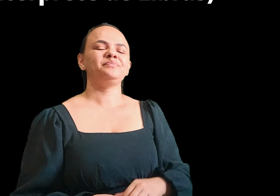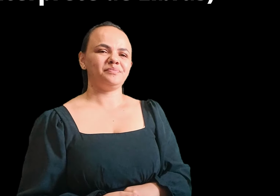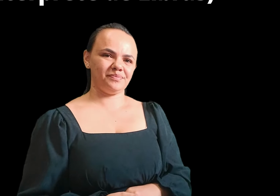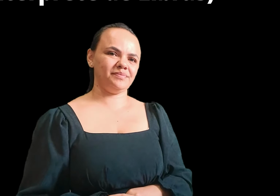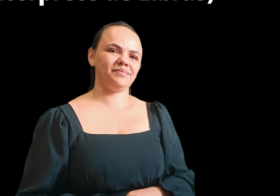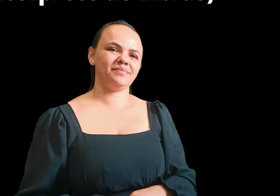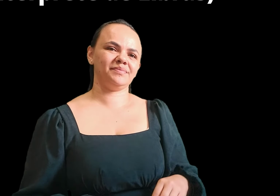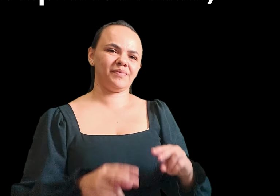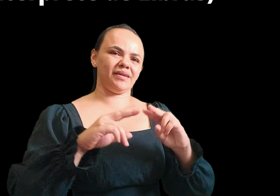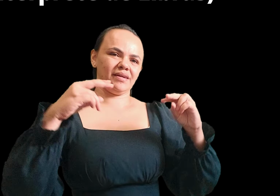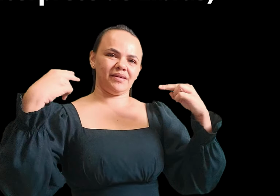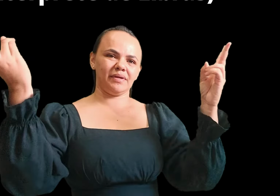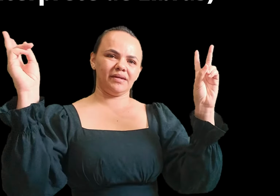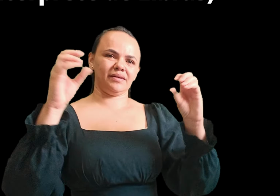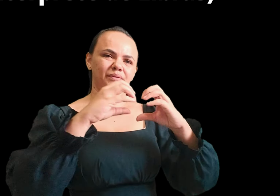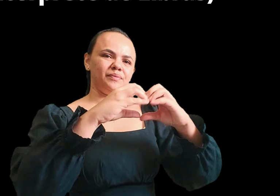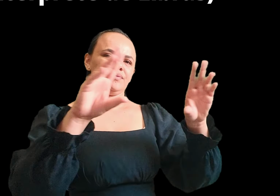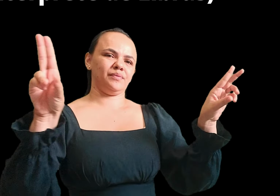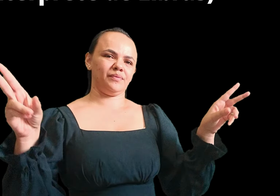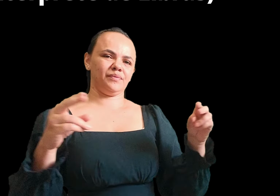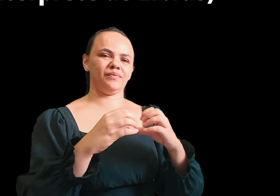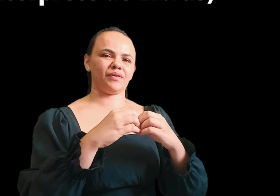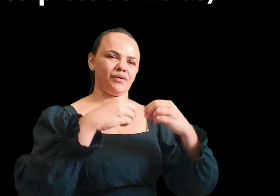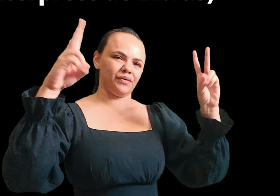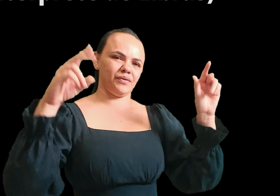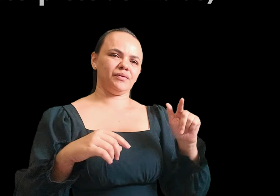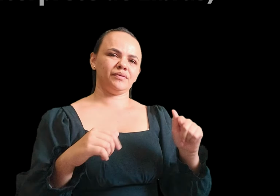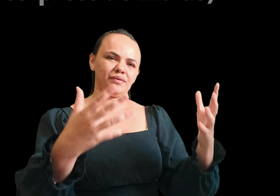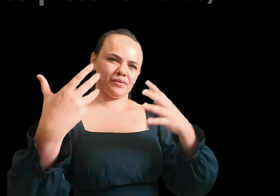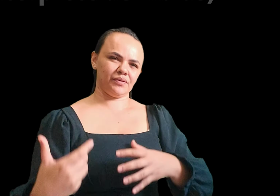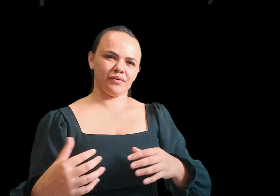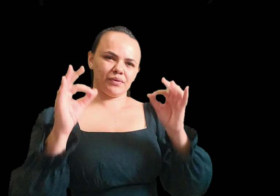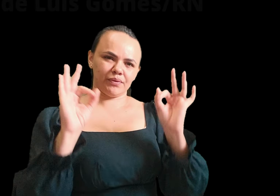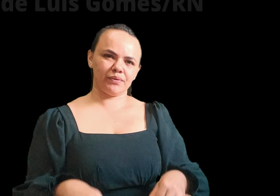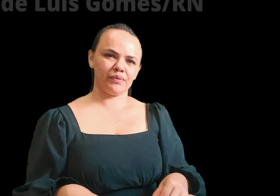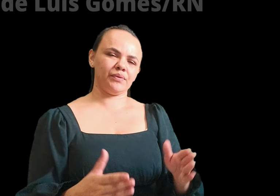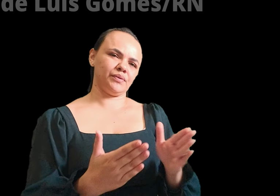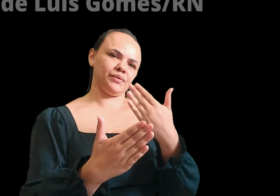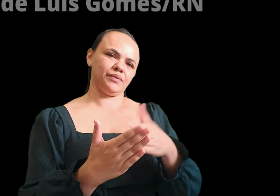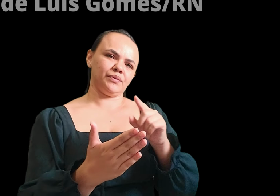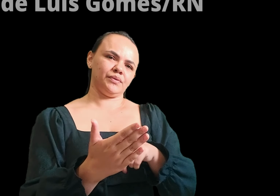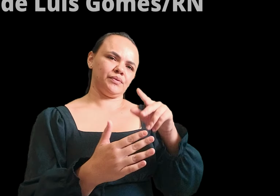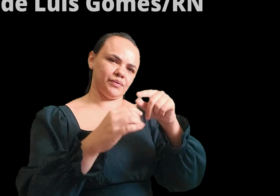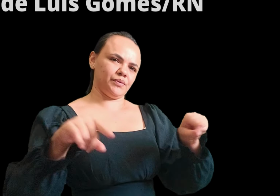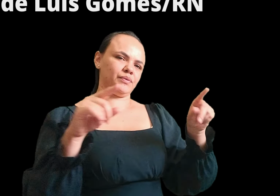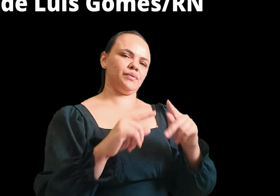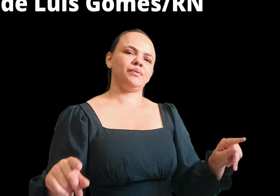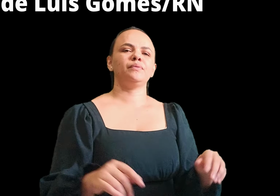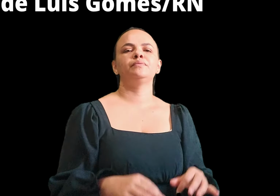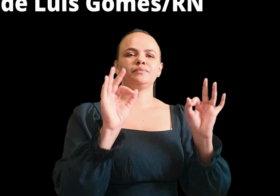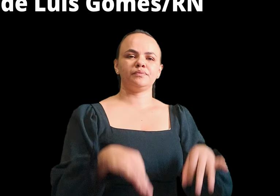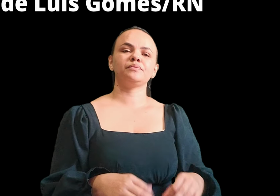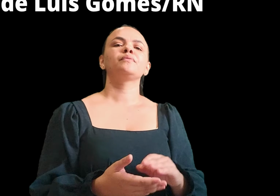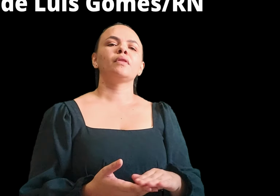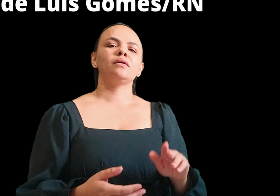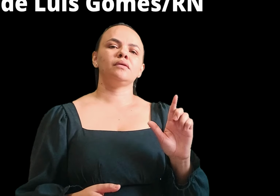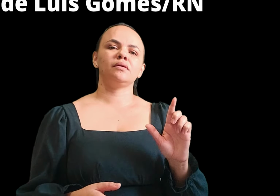Corações e assim Adolfo Paulino encerrou o os seus versos do aniversário de luí